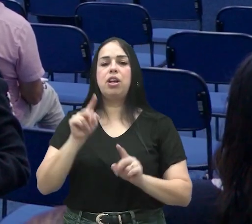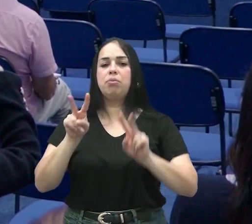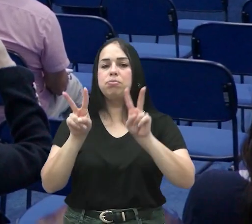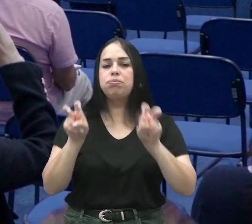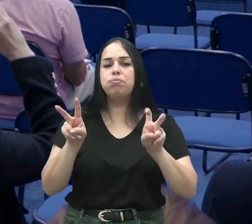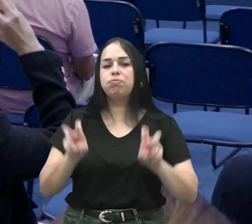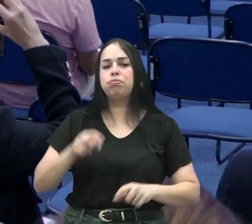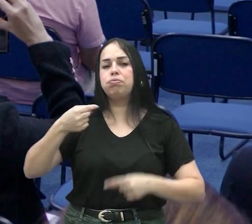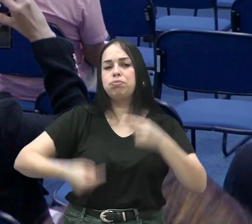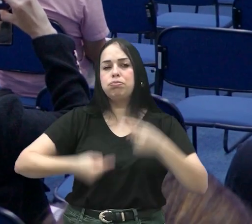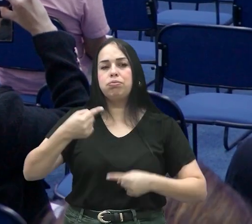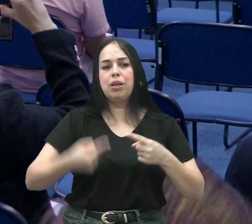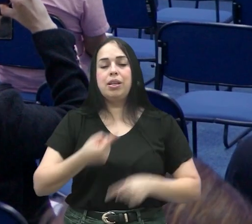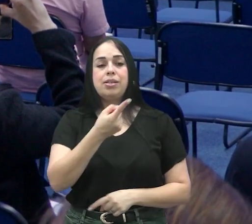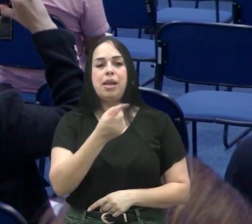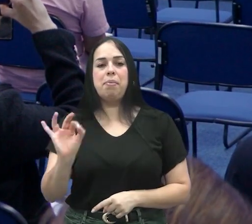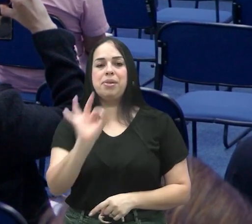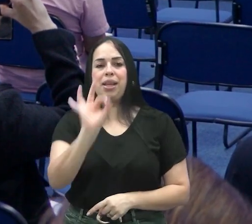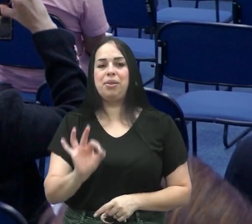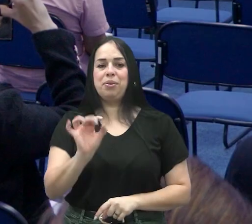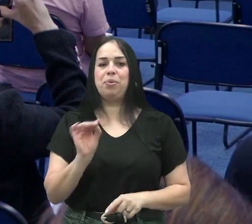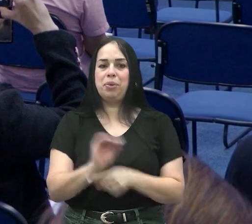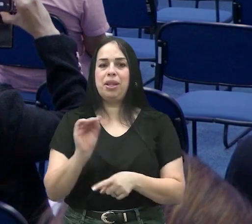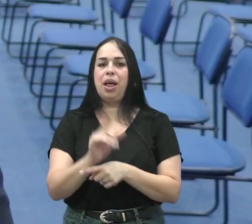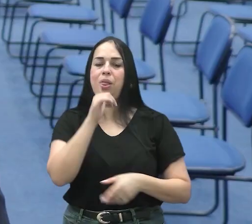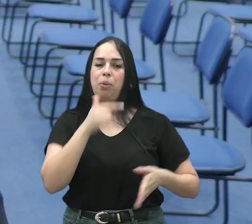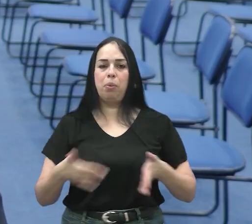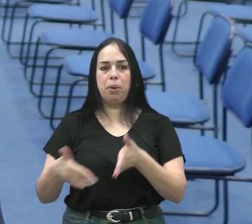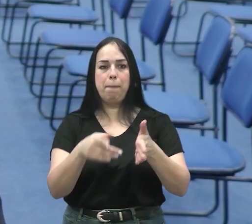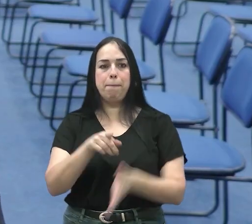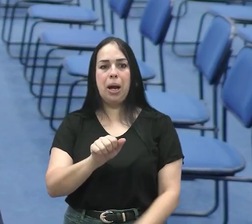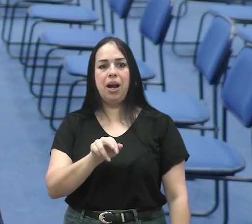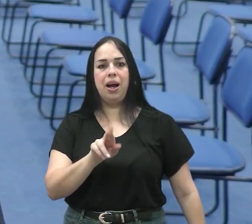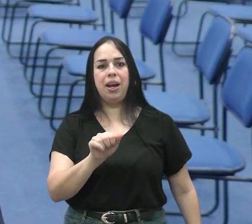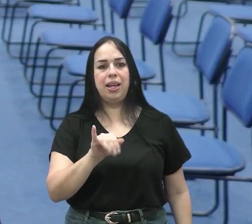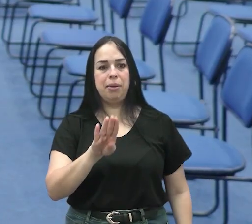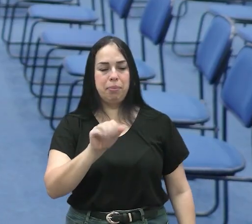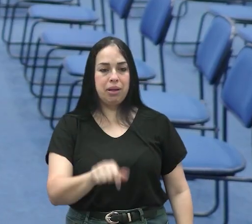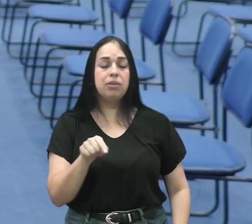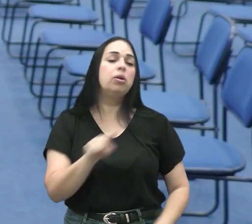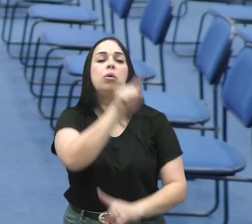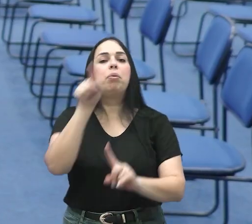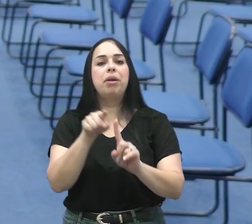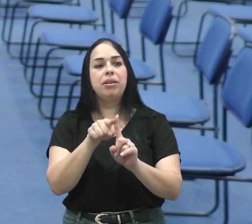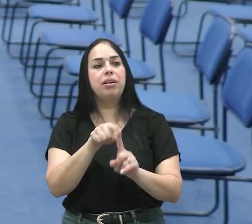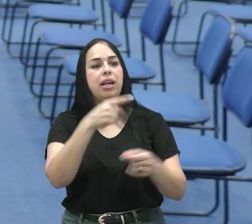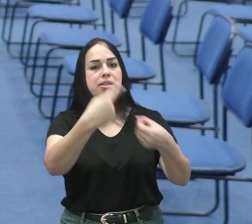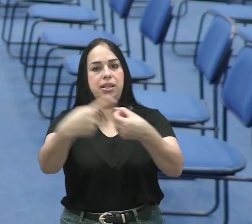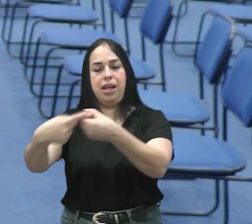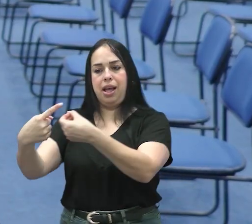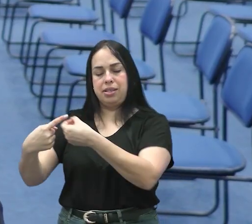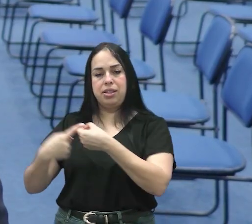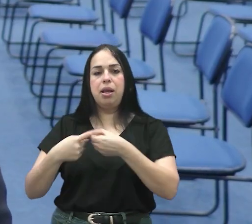debater temas do projeto 100% Rio Paraíba do Sul, que tem como objetivo que os municípios tenham o